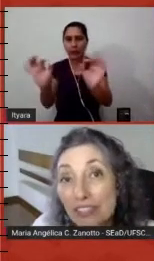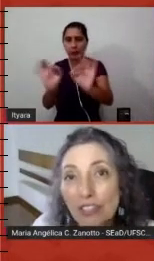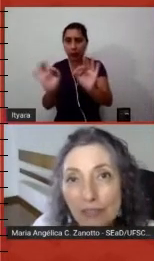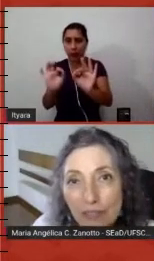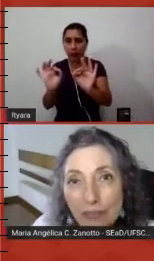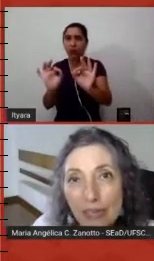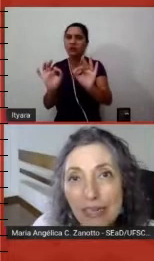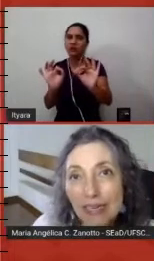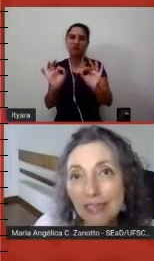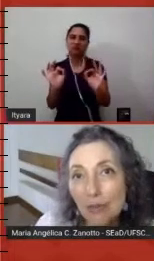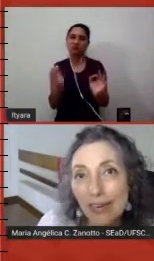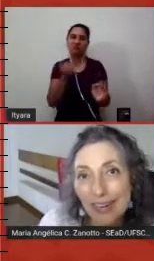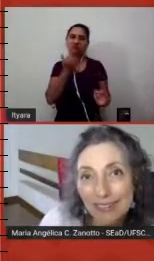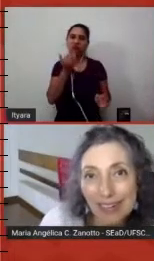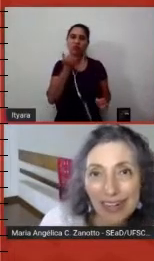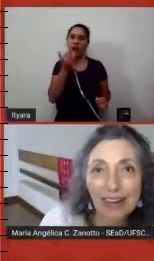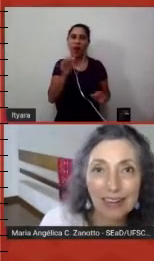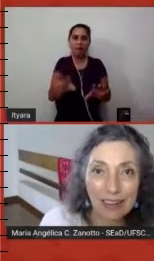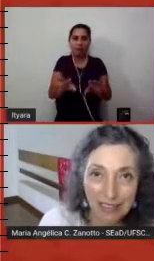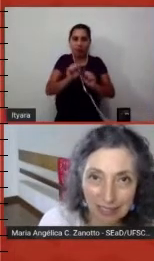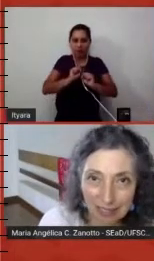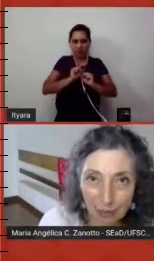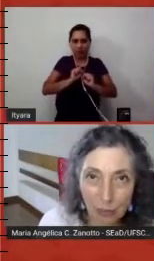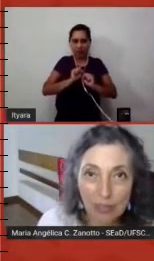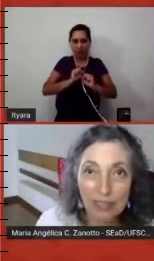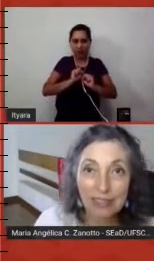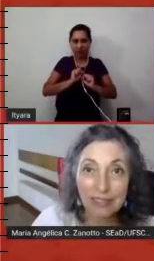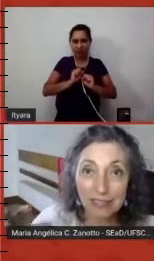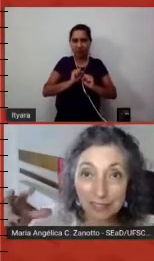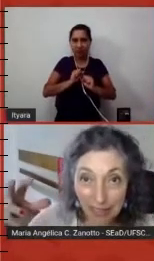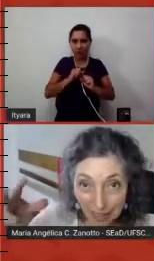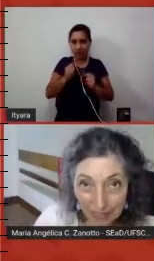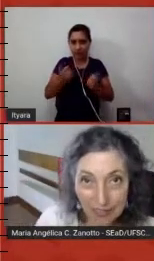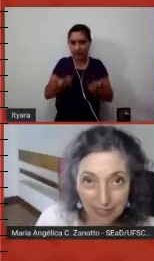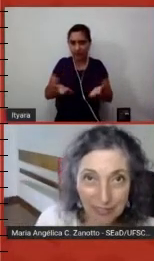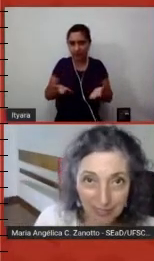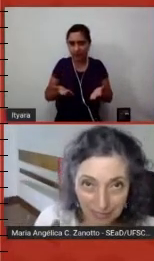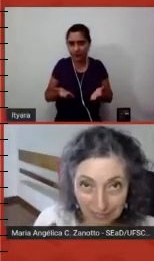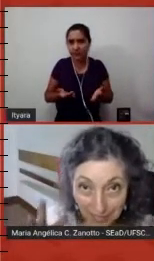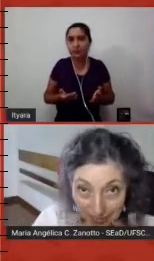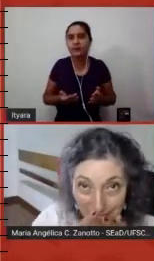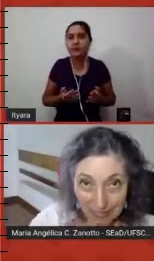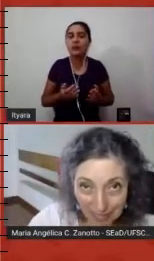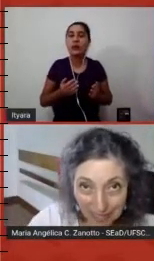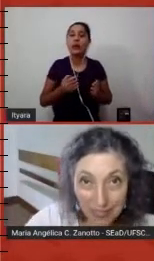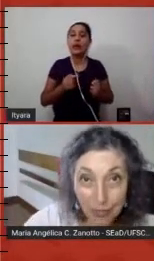ser formativa. Então, ele atrela a questão